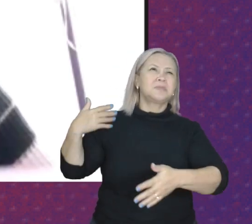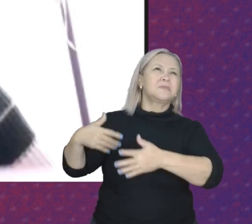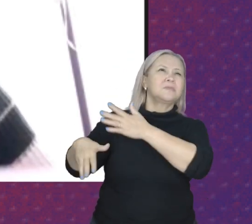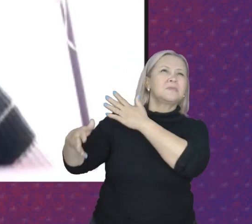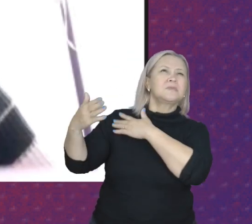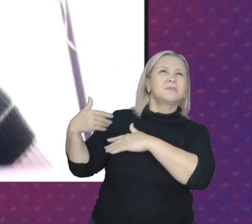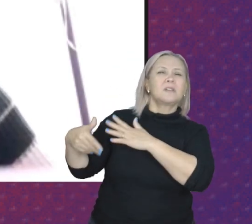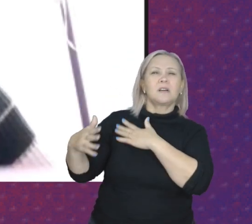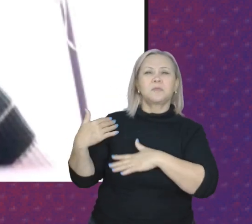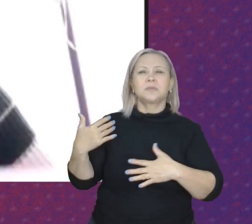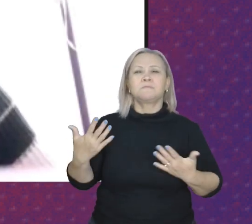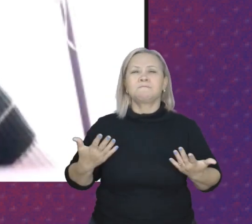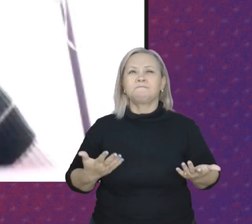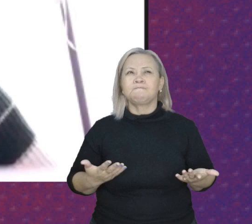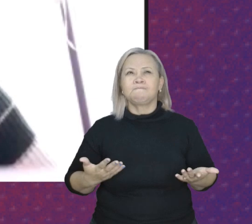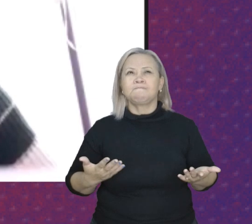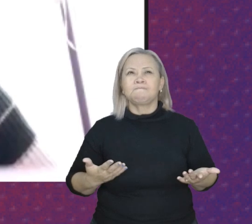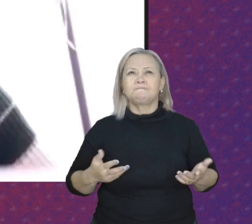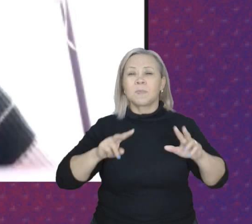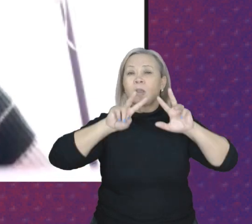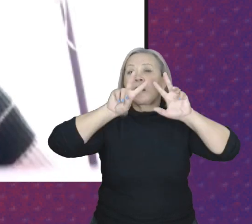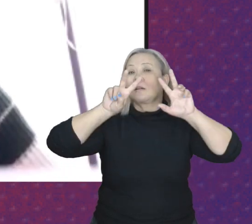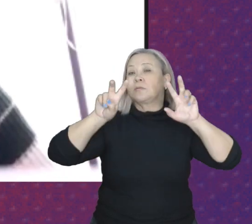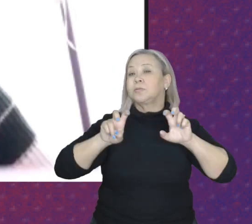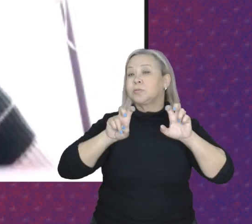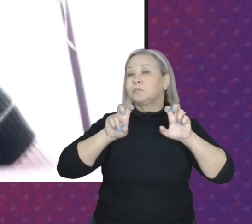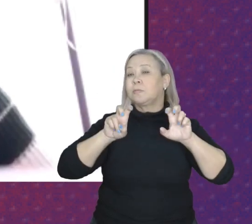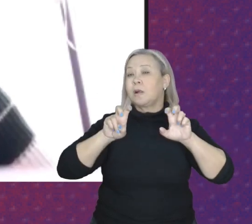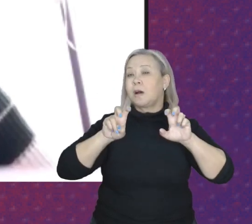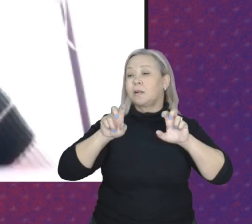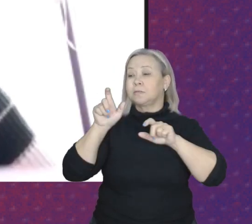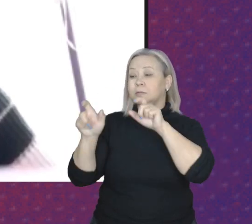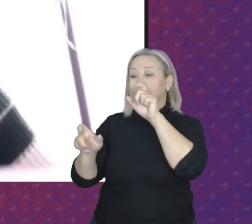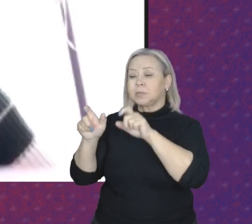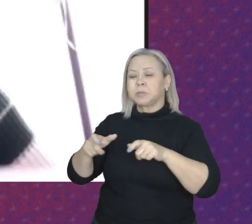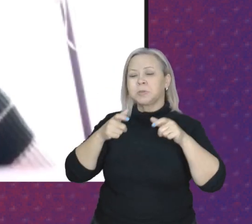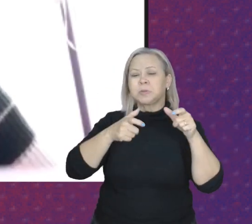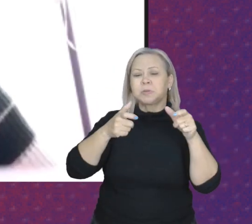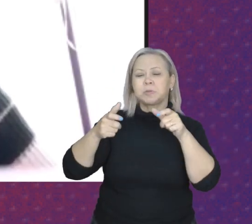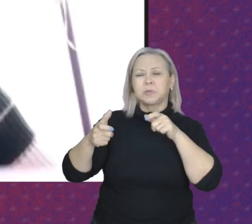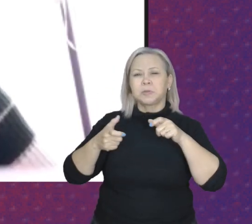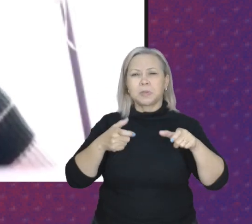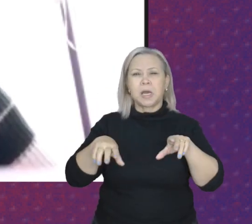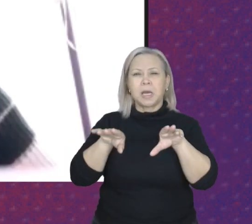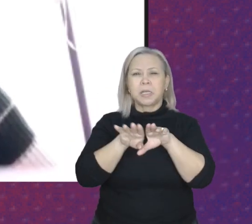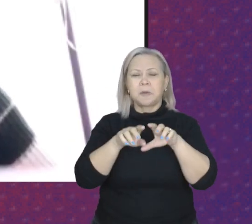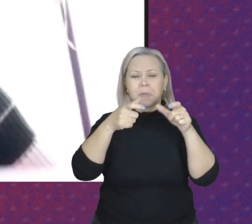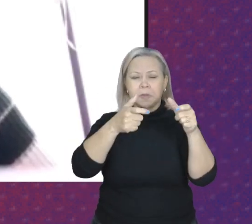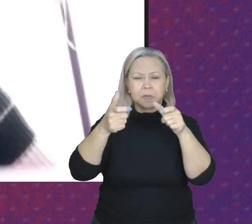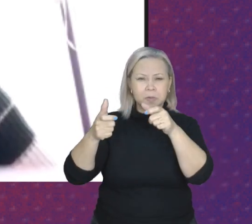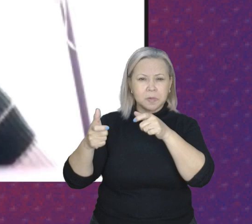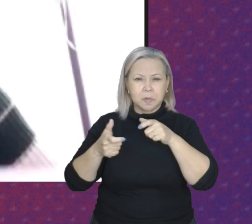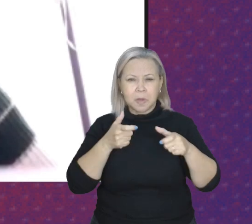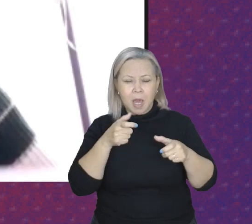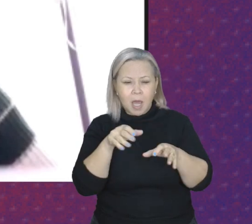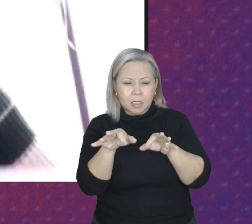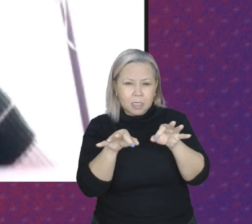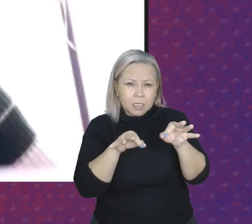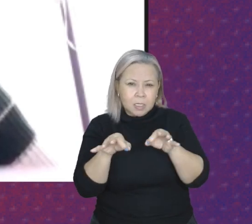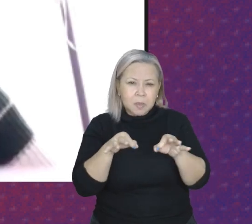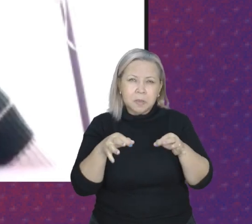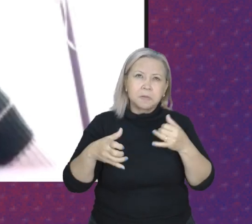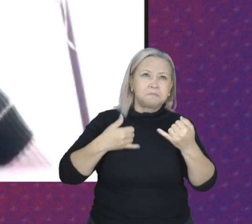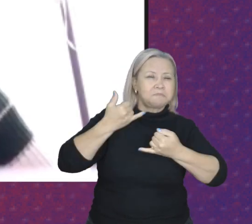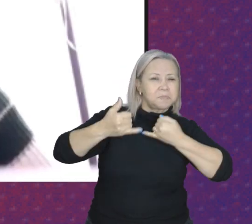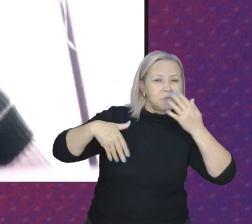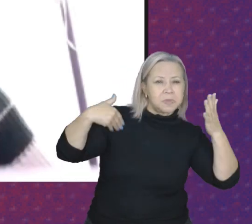éramos intitulados e intituladas em todos os espaços, inclusive nos espaços de organização, de